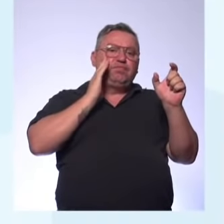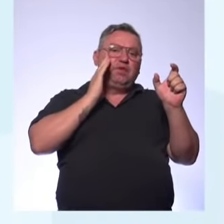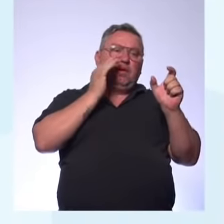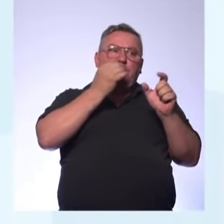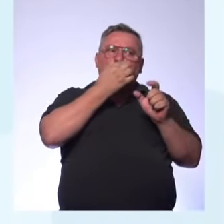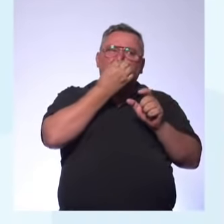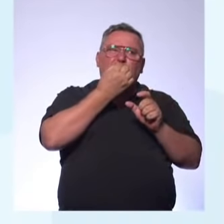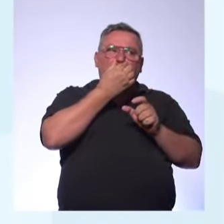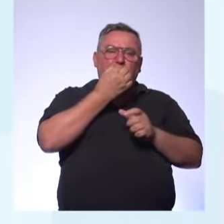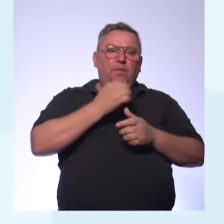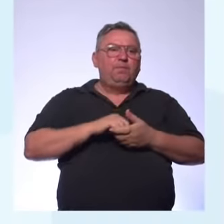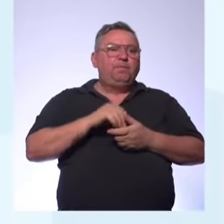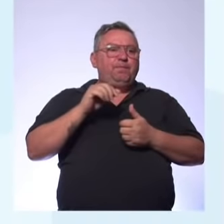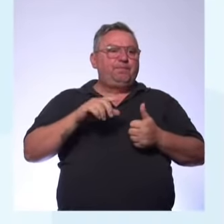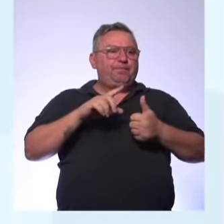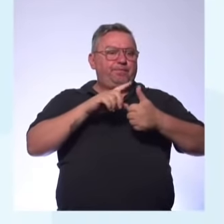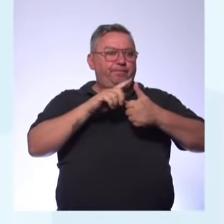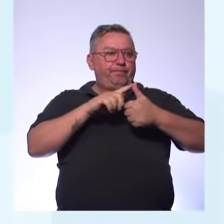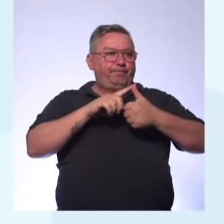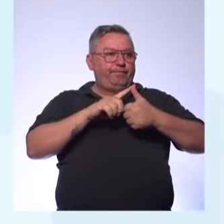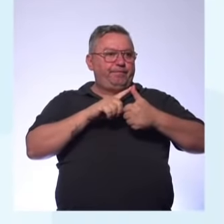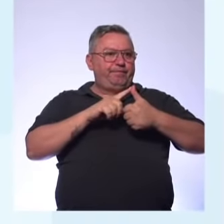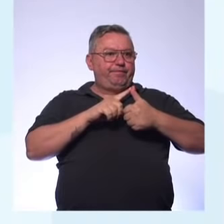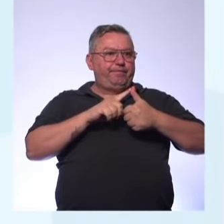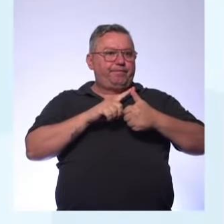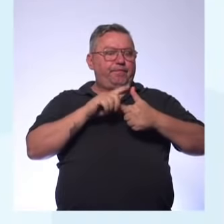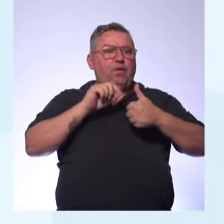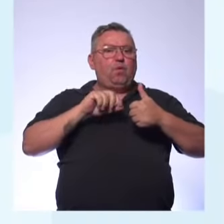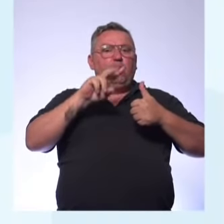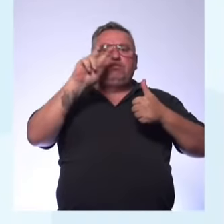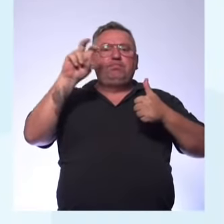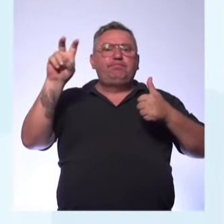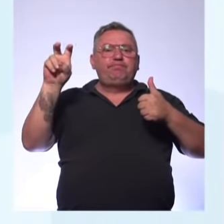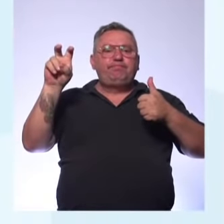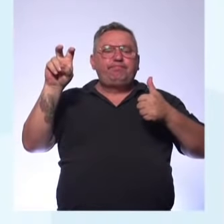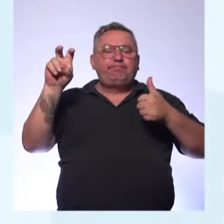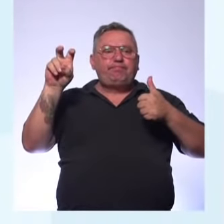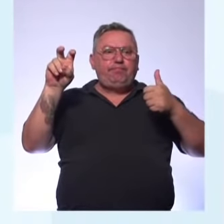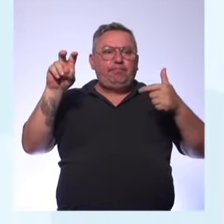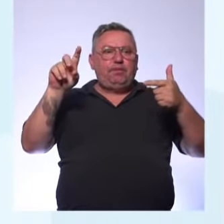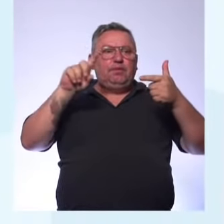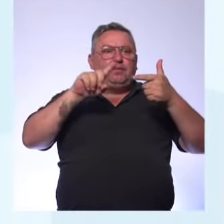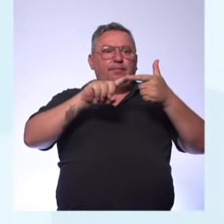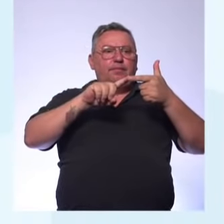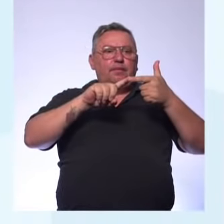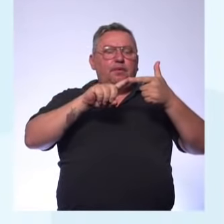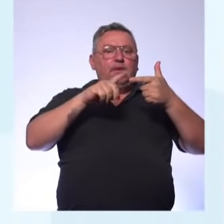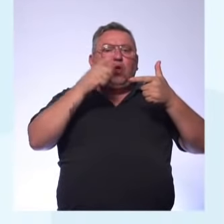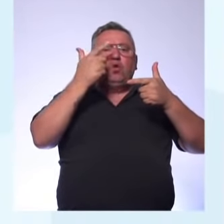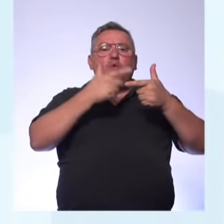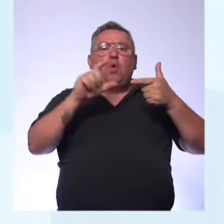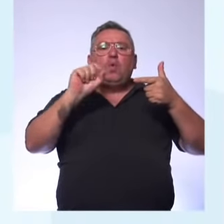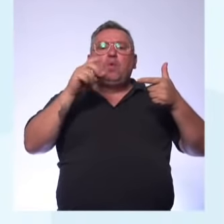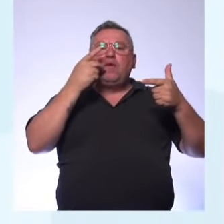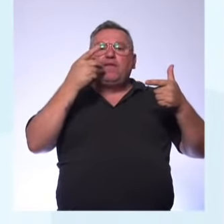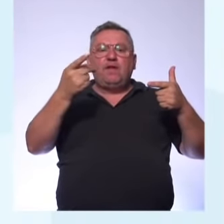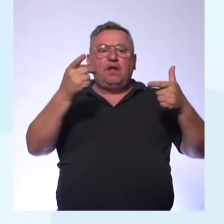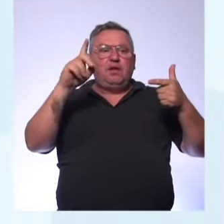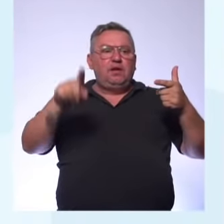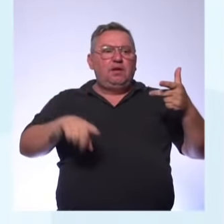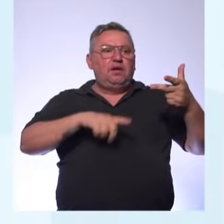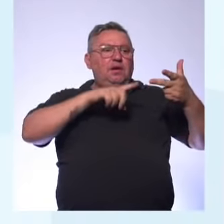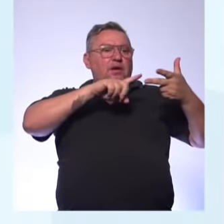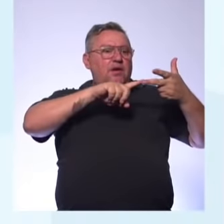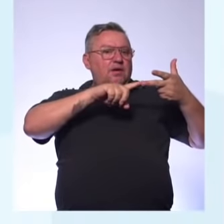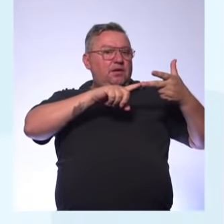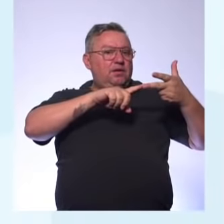sabe. Primeira, first, what is the title? Qual é o título? Two, what is it about? Sobre o que é? What kind